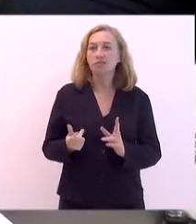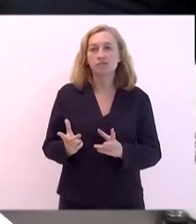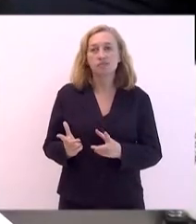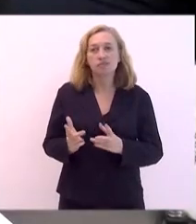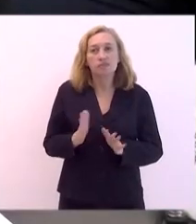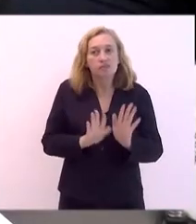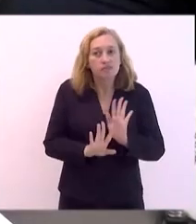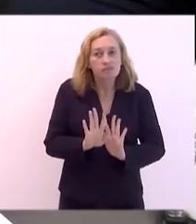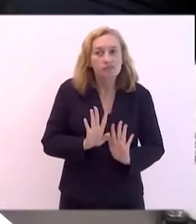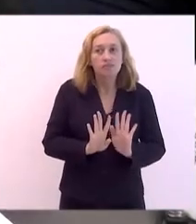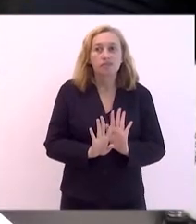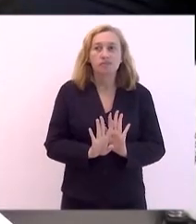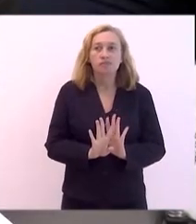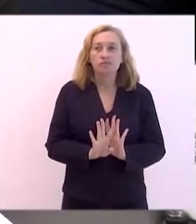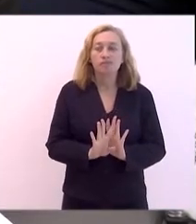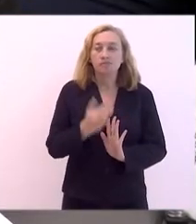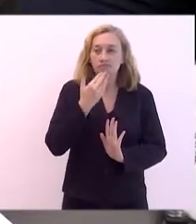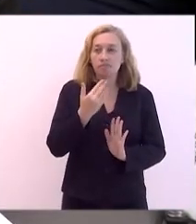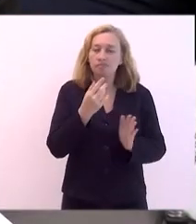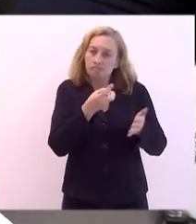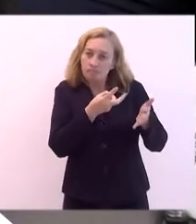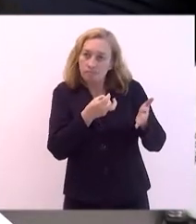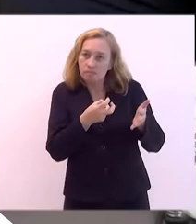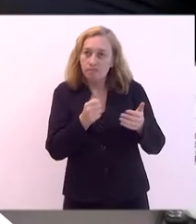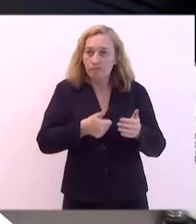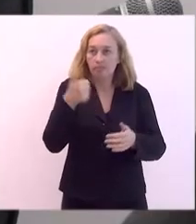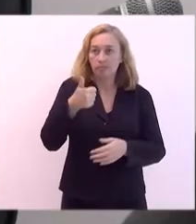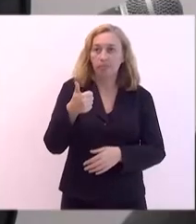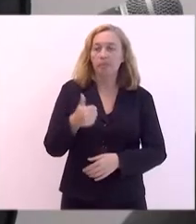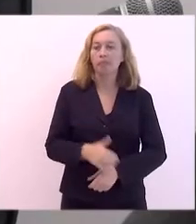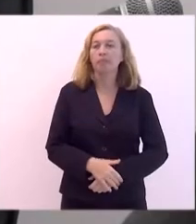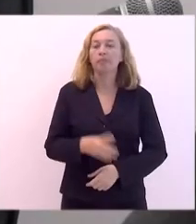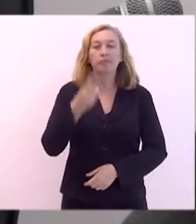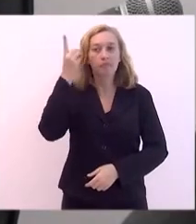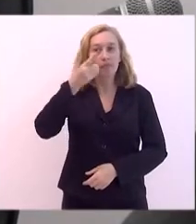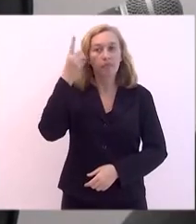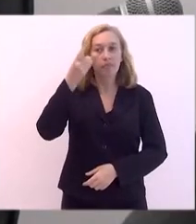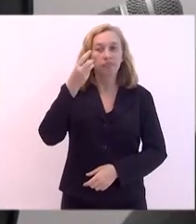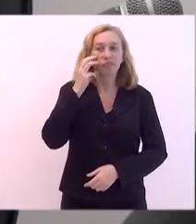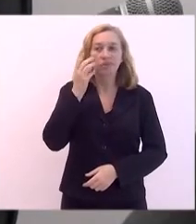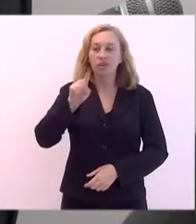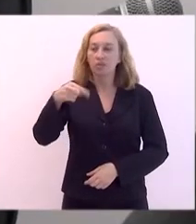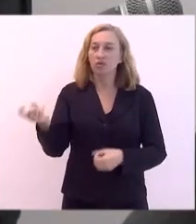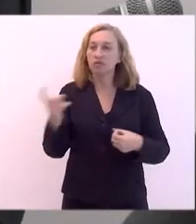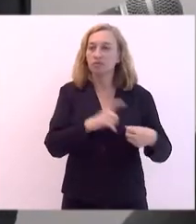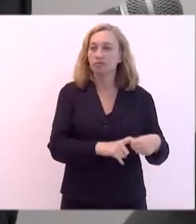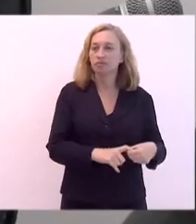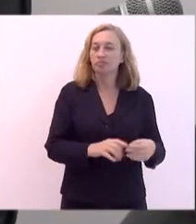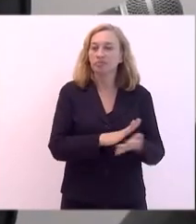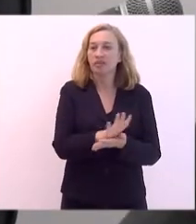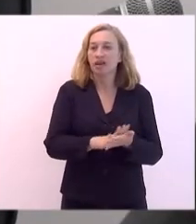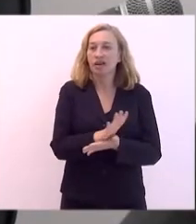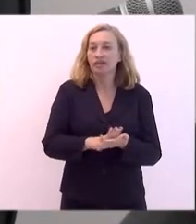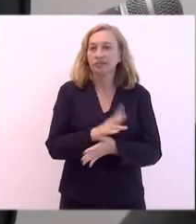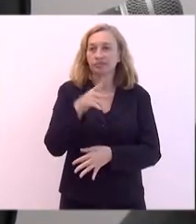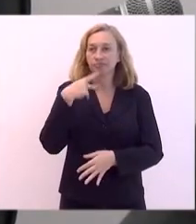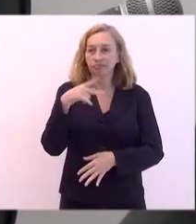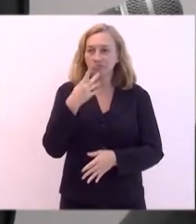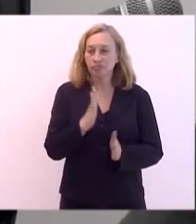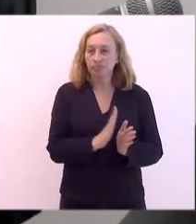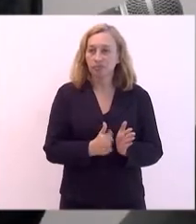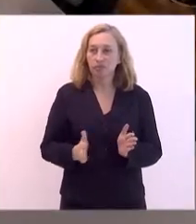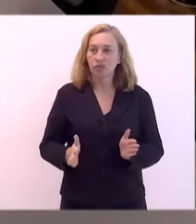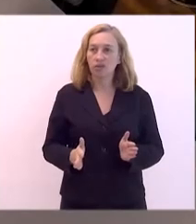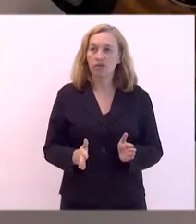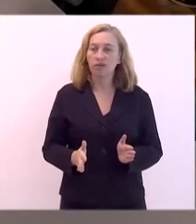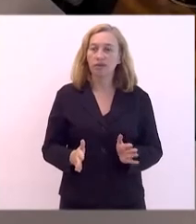assim, adicional. Eu vou pedir vista. Vista, deputado Valdec. Depois voltamos com ele. Nada mais havendo tratado.